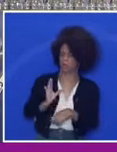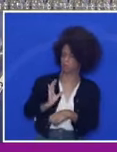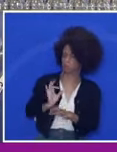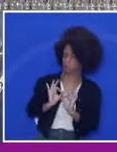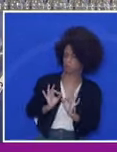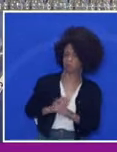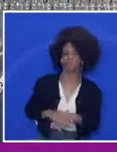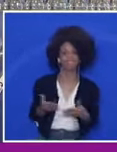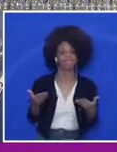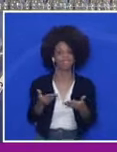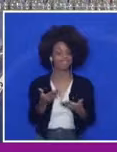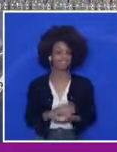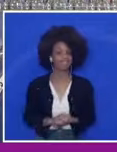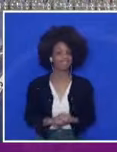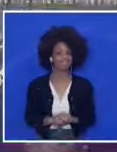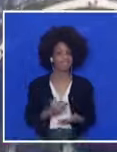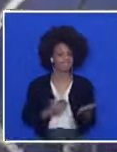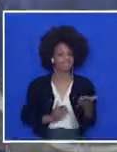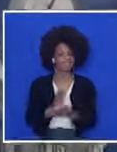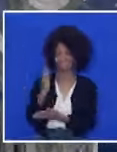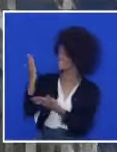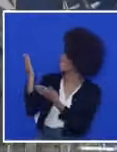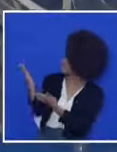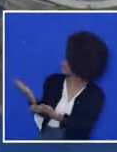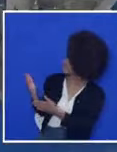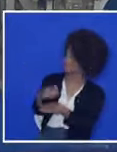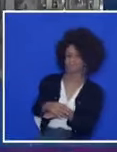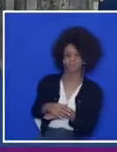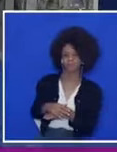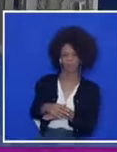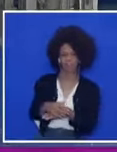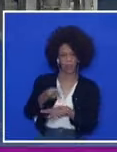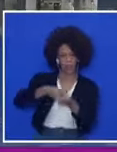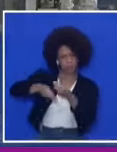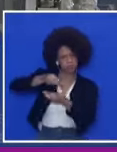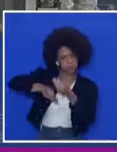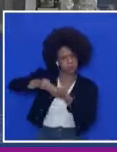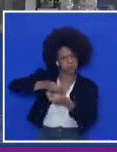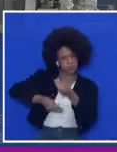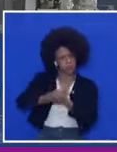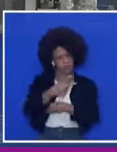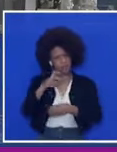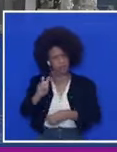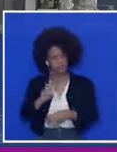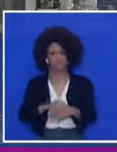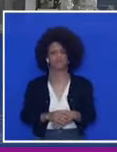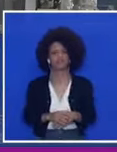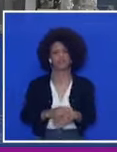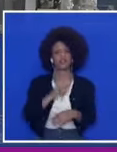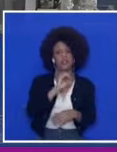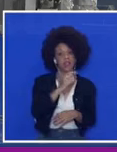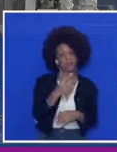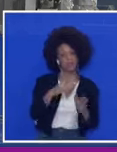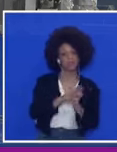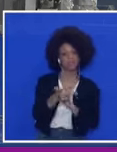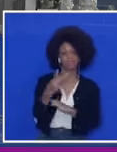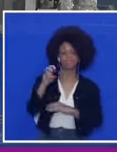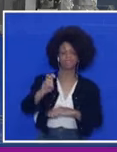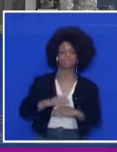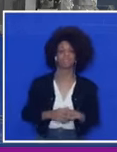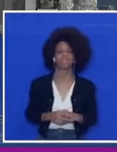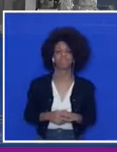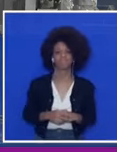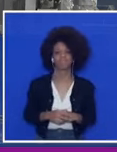2125. A hora é agora, valendo! Globo carregado, embaralhando 25 bolas numeradas de 0 a 25.